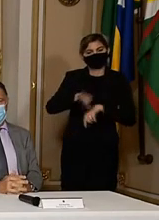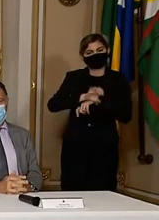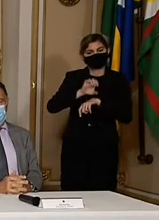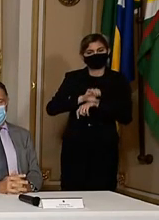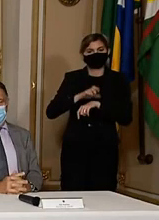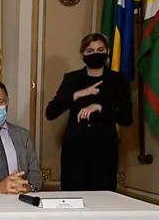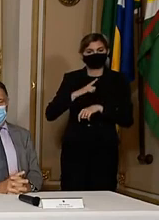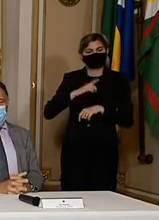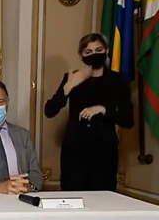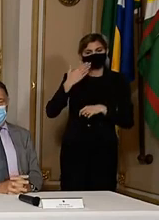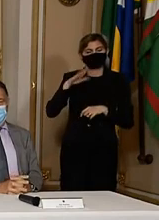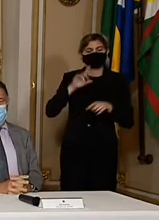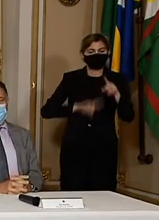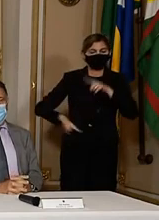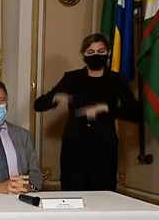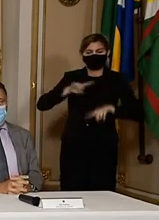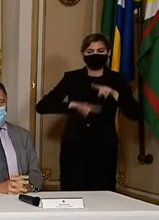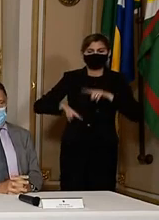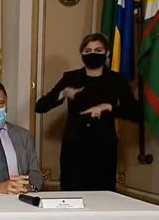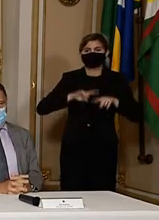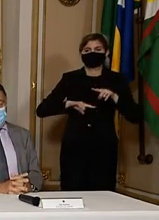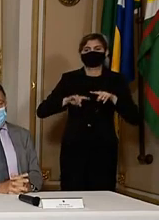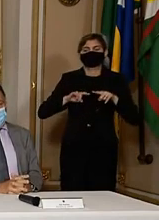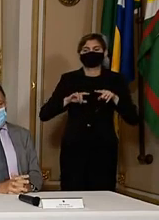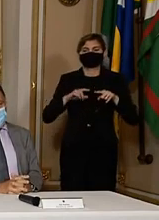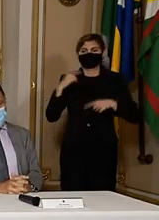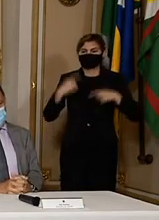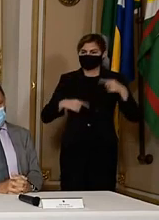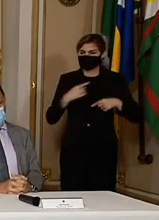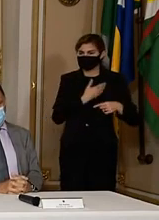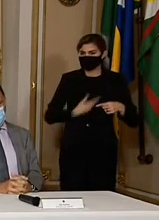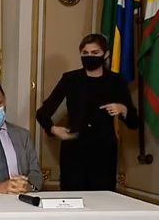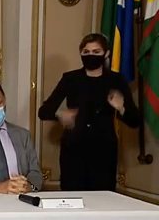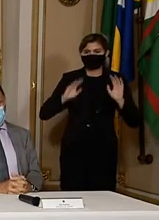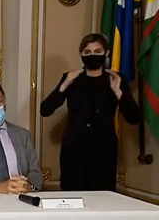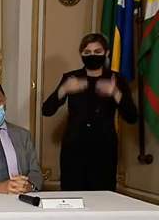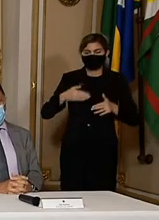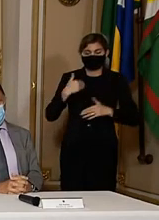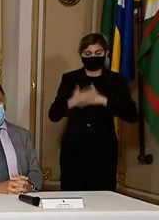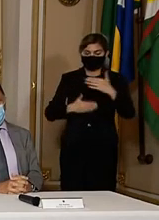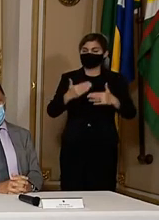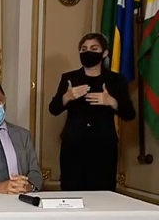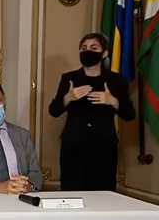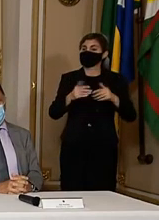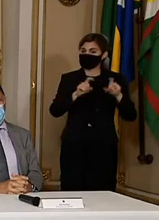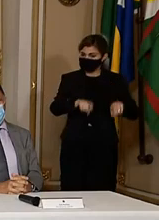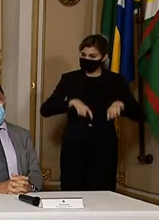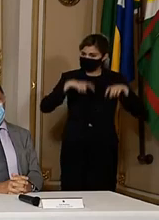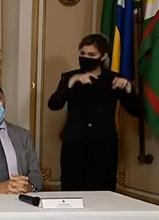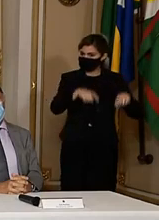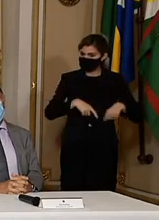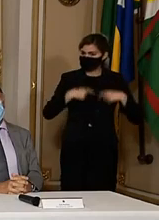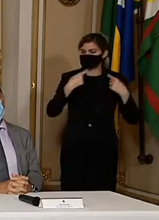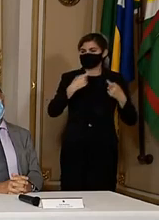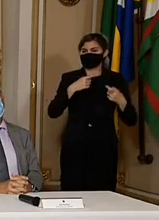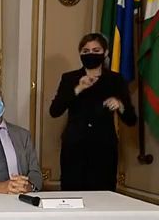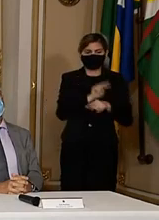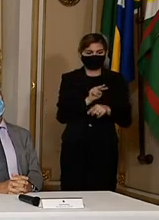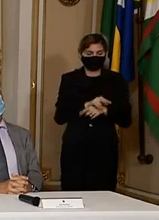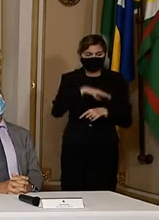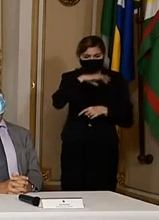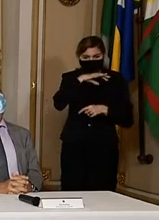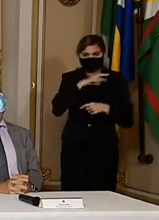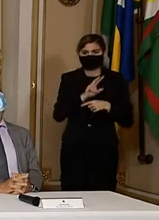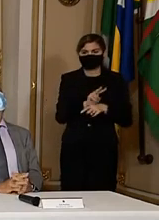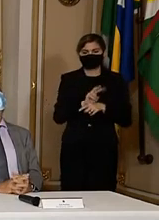estado que tem a missão de coordenar e implantar as políticas públicas voltadas para o desenvolvimento da Agricultura e Pecuária do estado